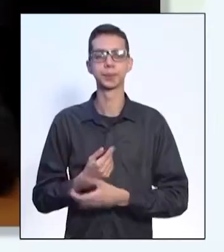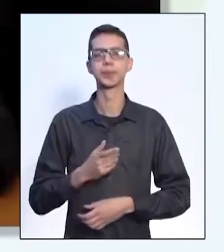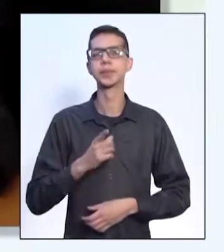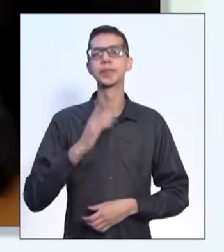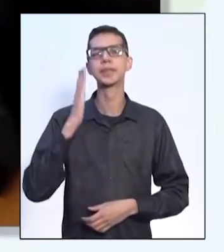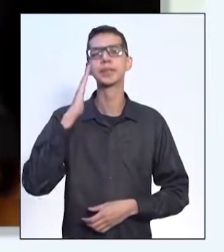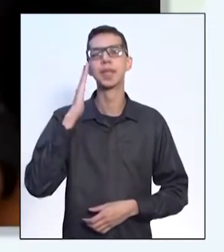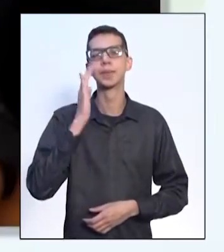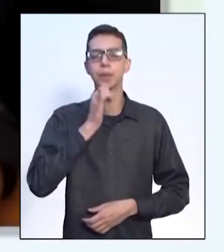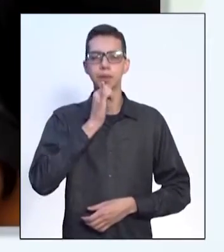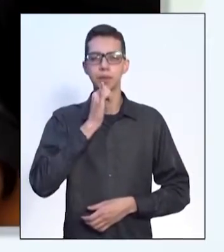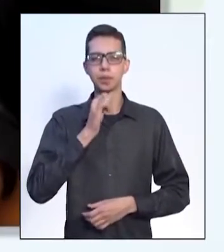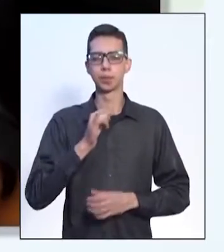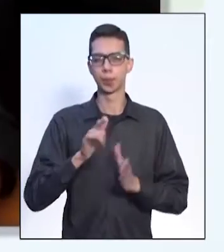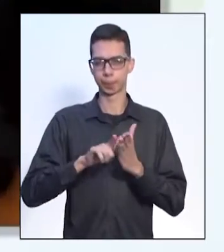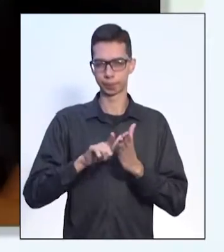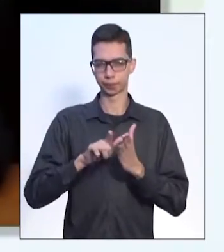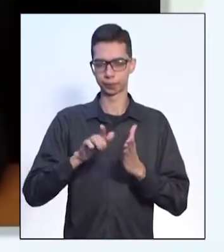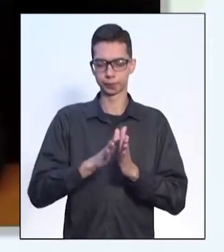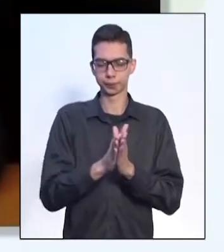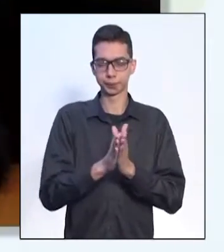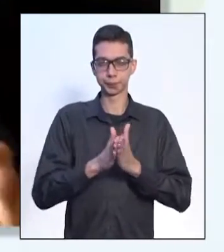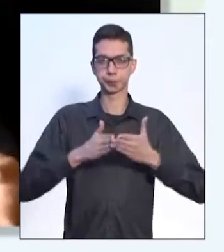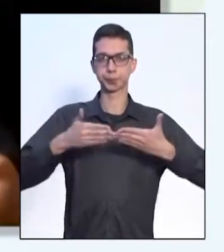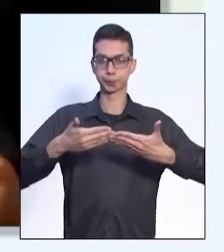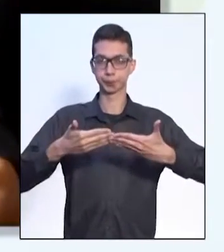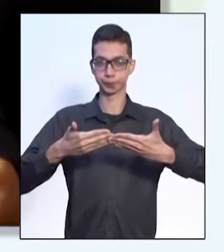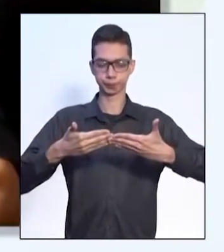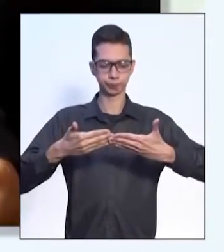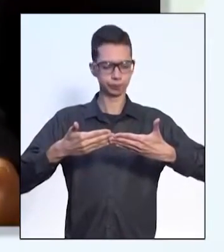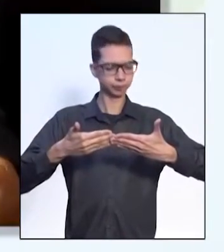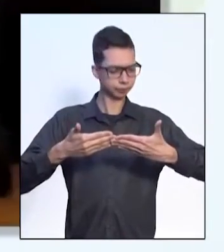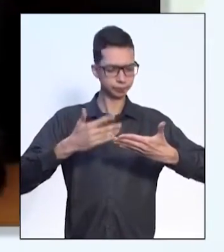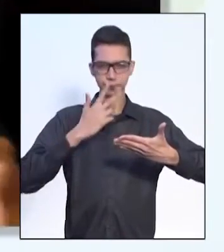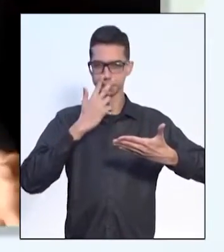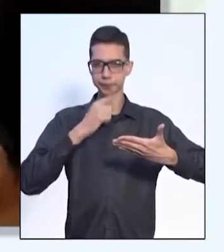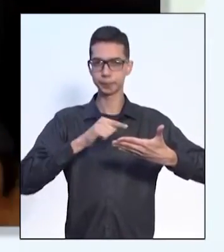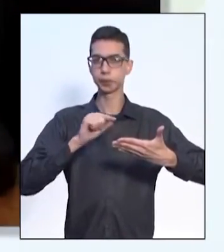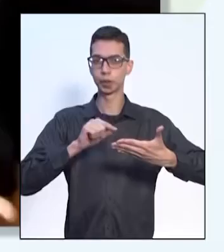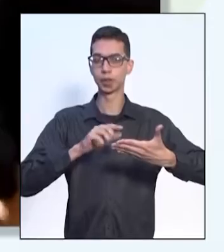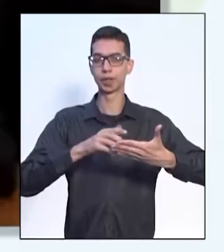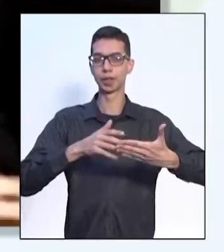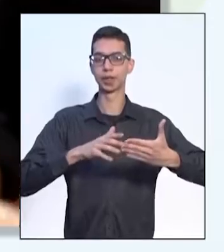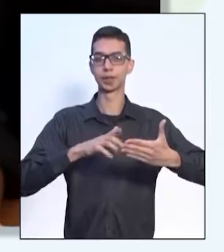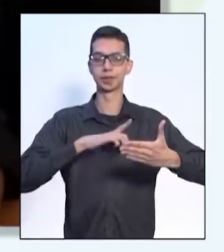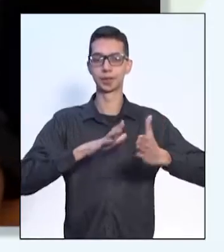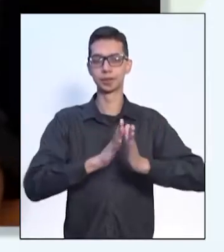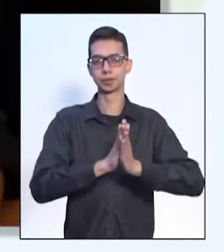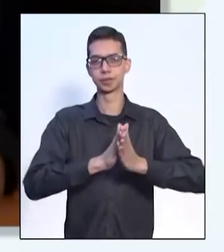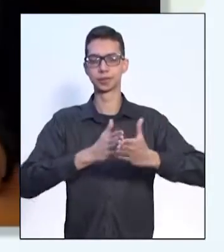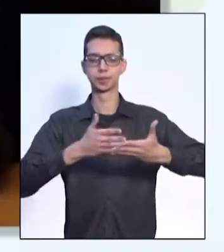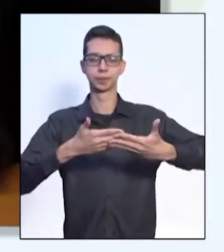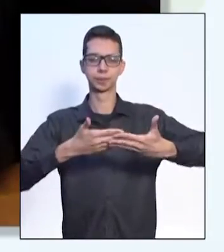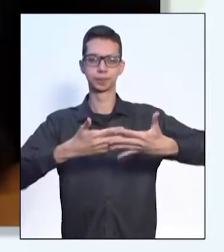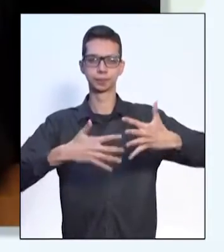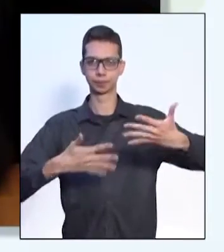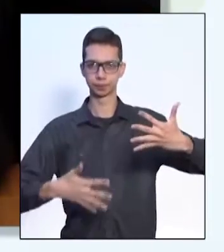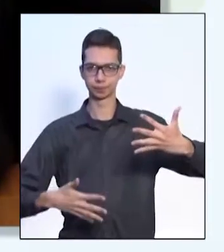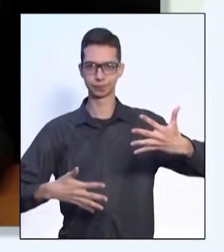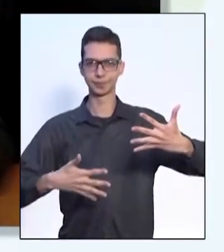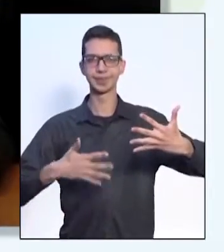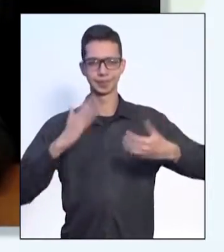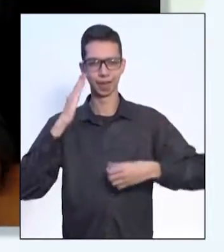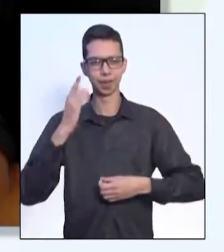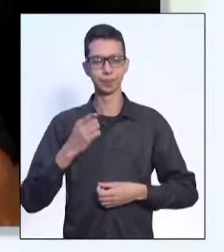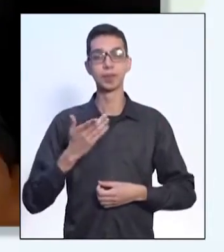cartões que você abre e aí tem uma espécie de uma dobradura que ela salta e fica então um cartão tridimensional? Tem muitos livros que